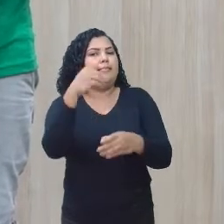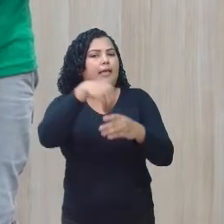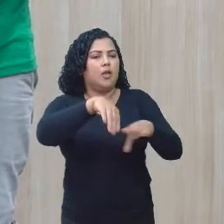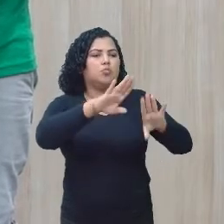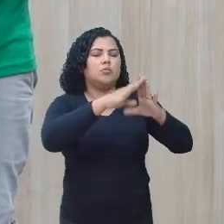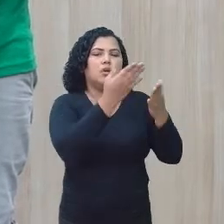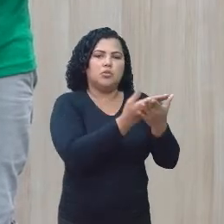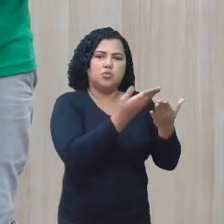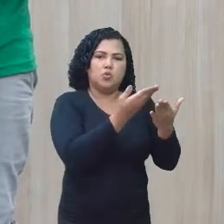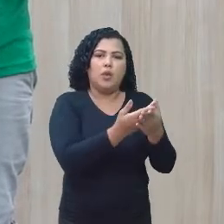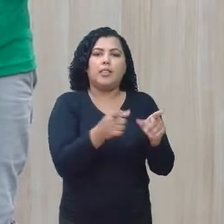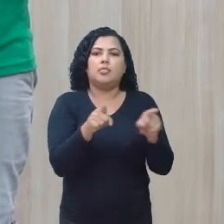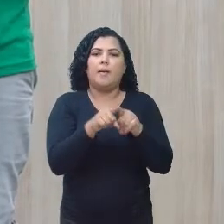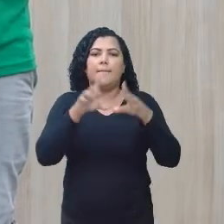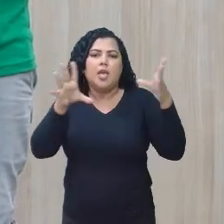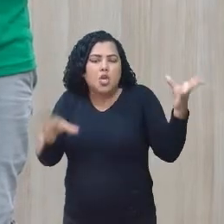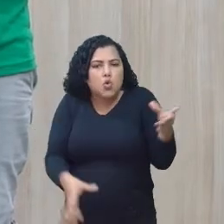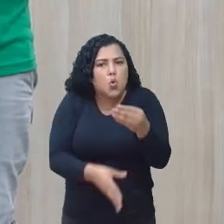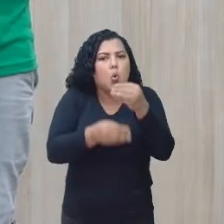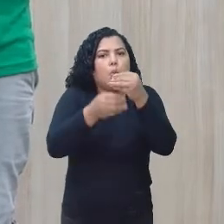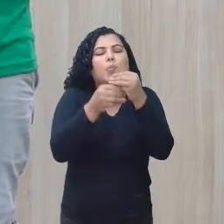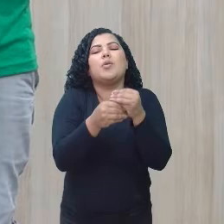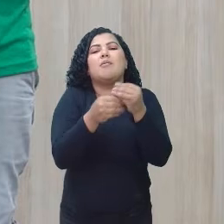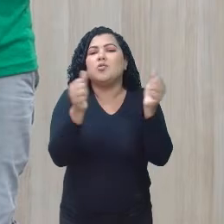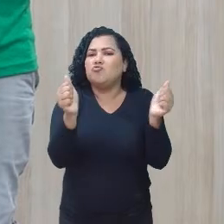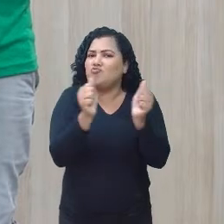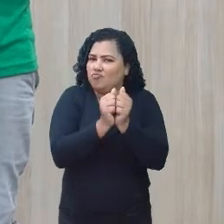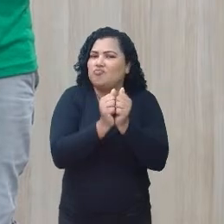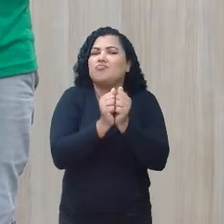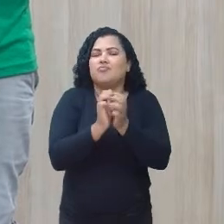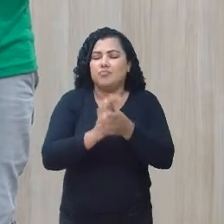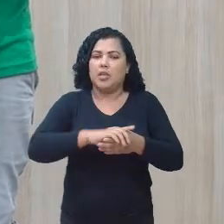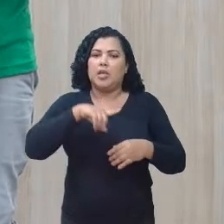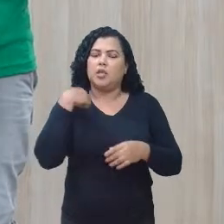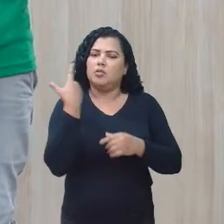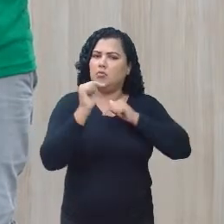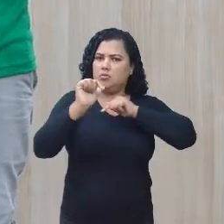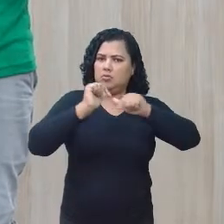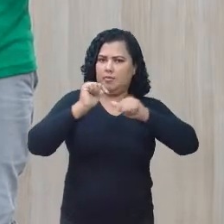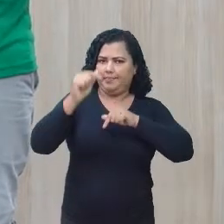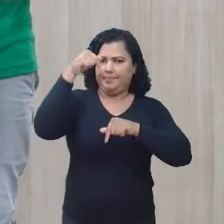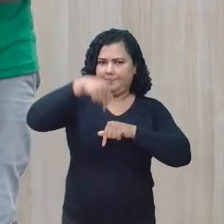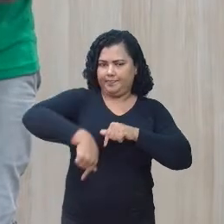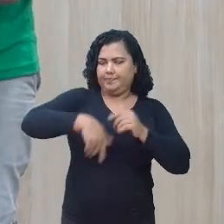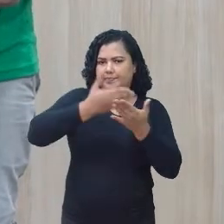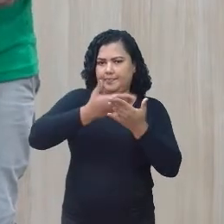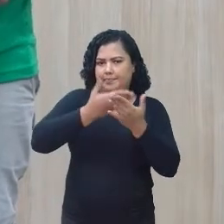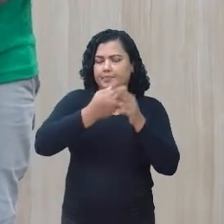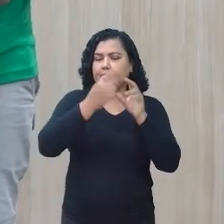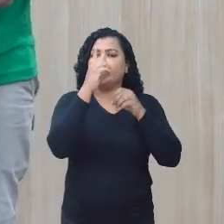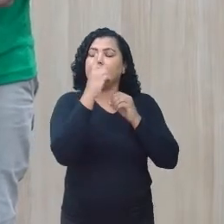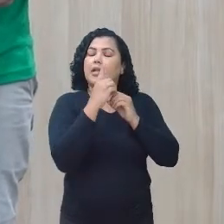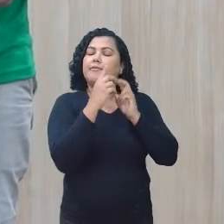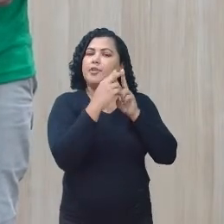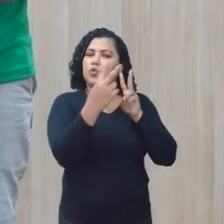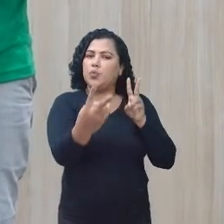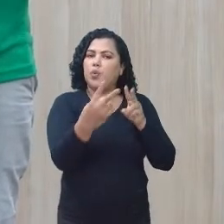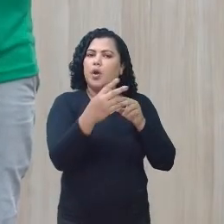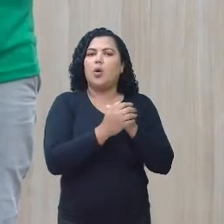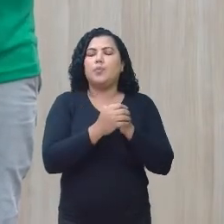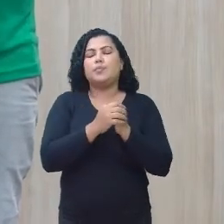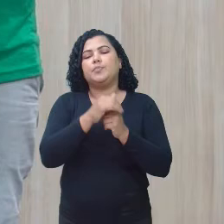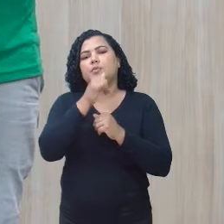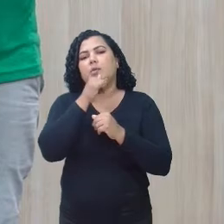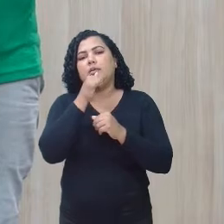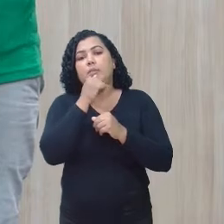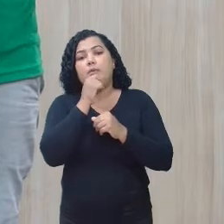pegar essas ideias, essas noções que nós trabalhamos nas aulas digitais e faz o complemento na sua aula, tá certo? Se você está